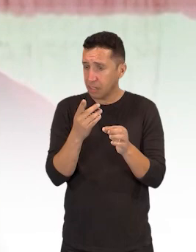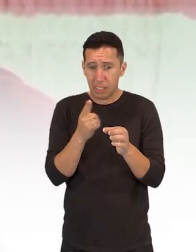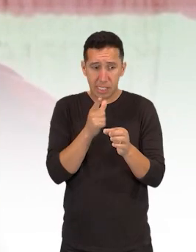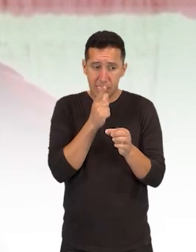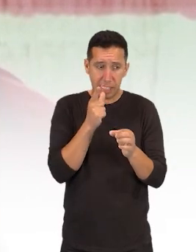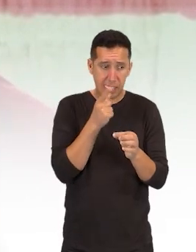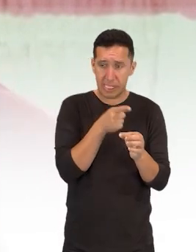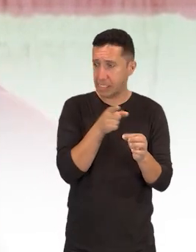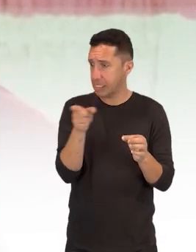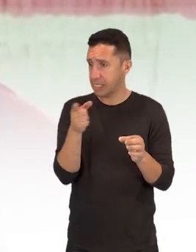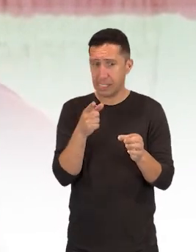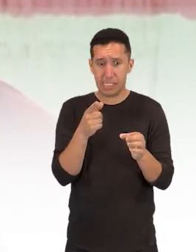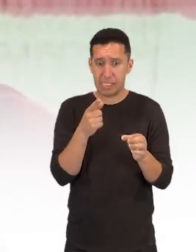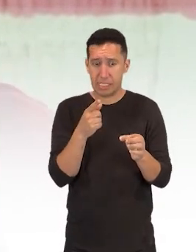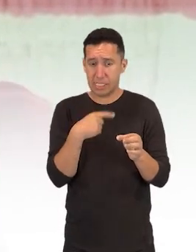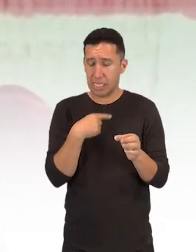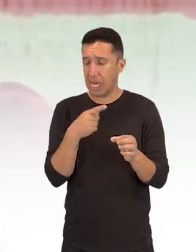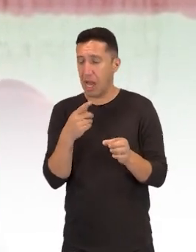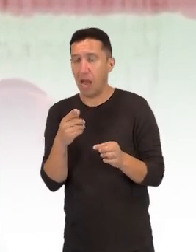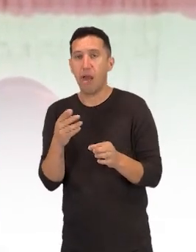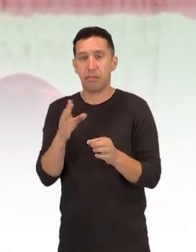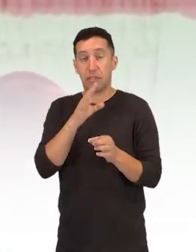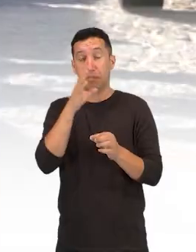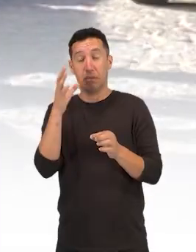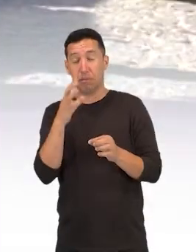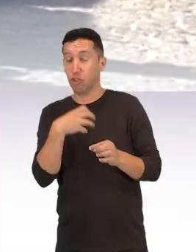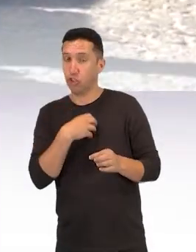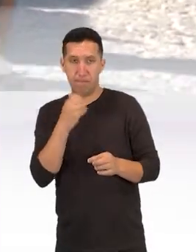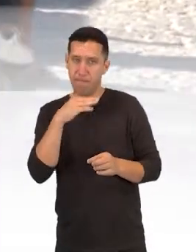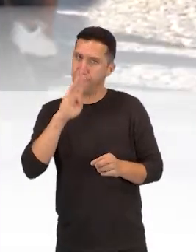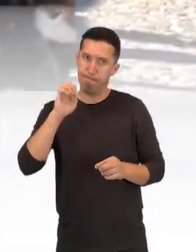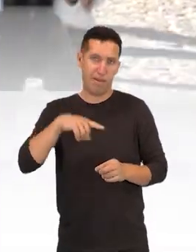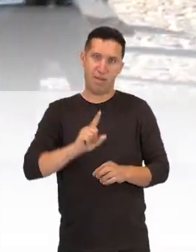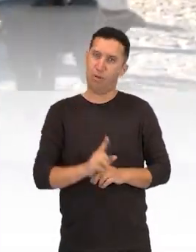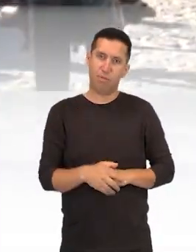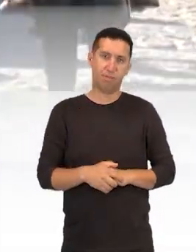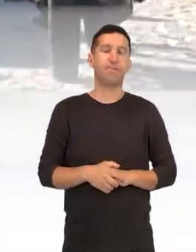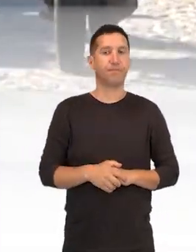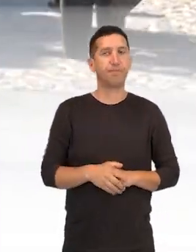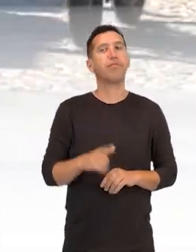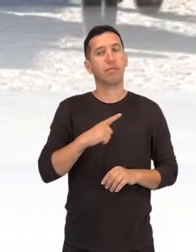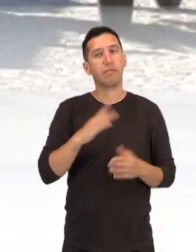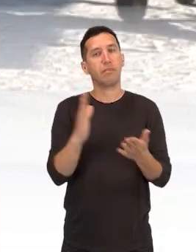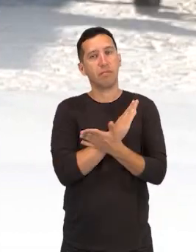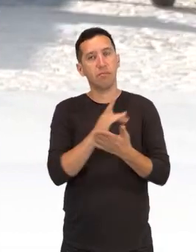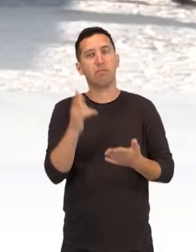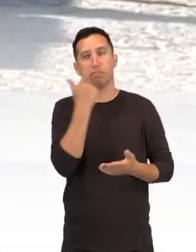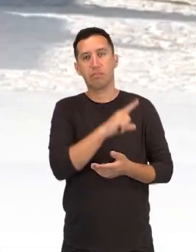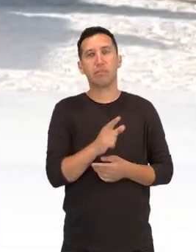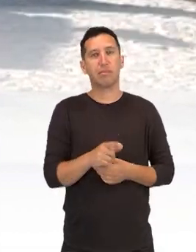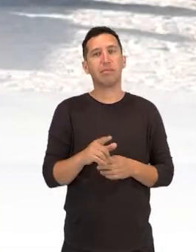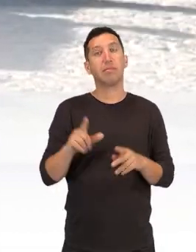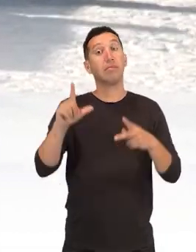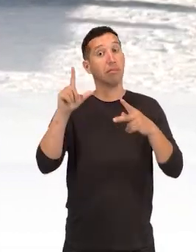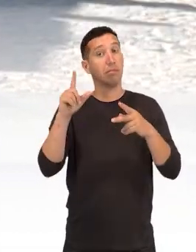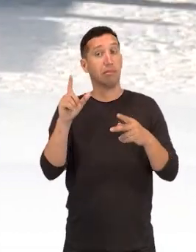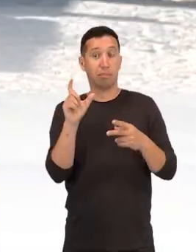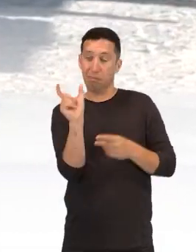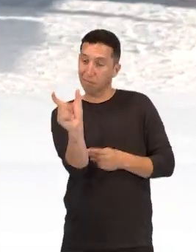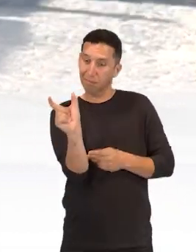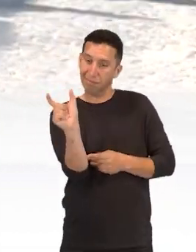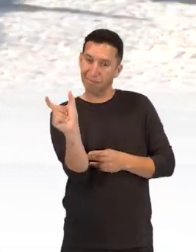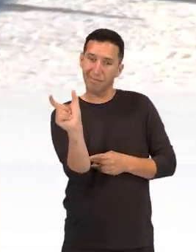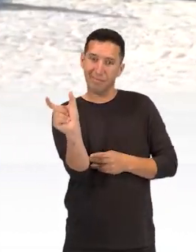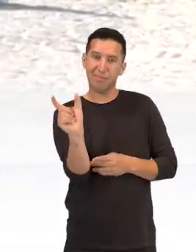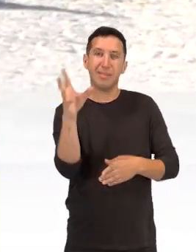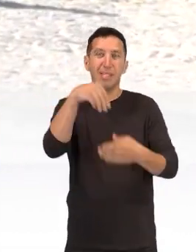não tinha dinheiro para comprar um lanche, cheguei a passar mal. Alguns alunos que moram na capital são beneficiados com o passe livre, que garante apenas